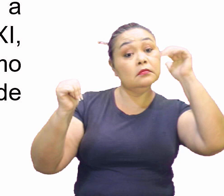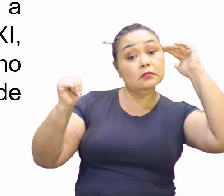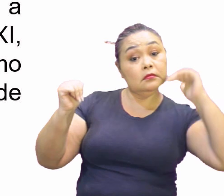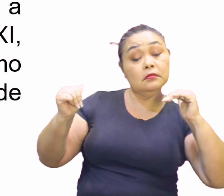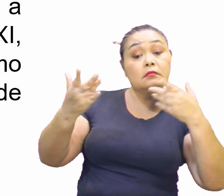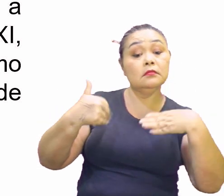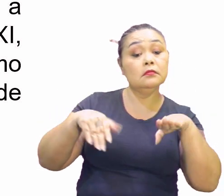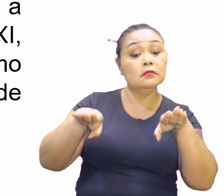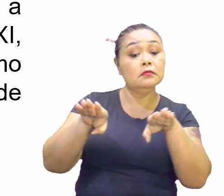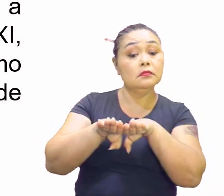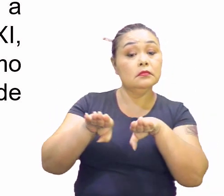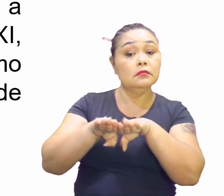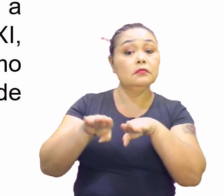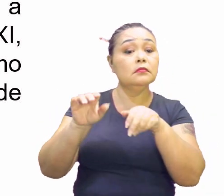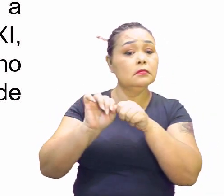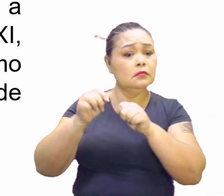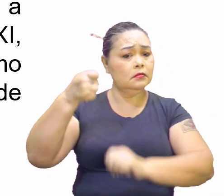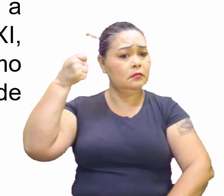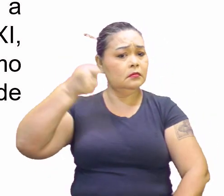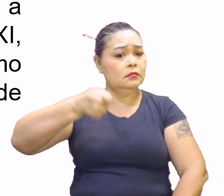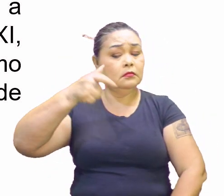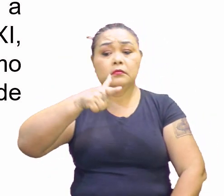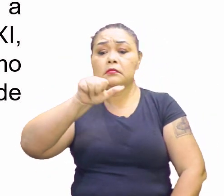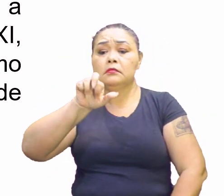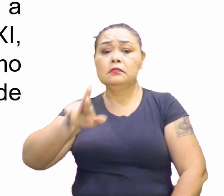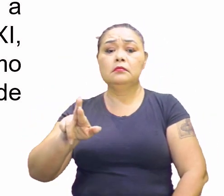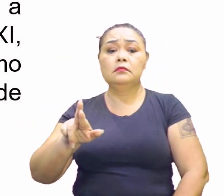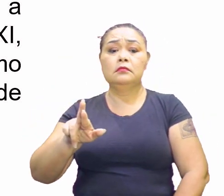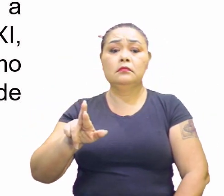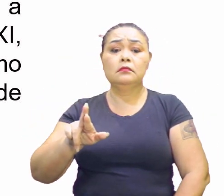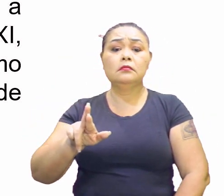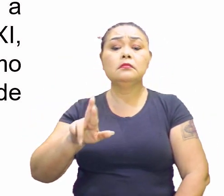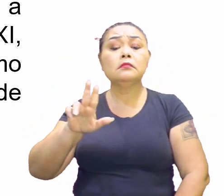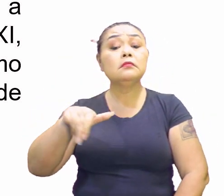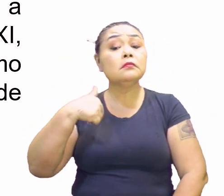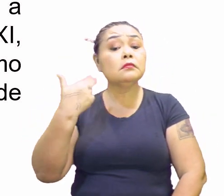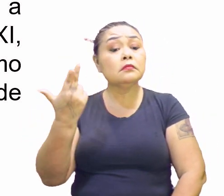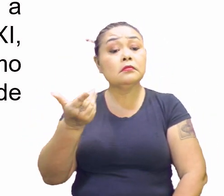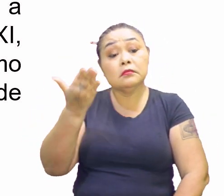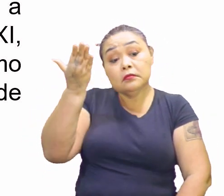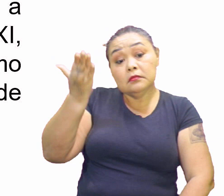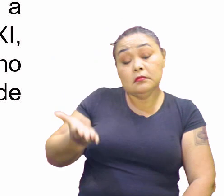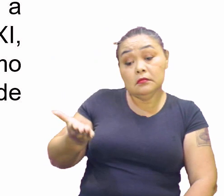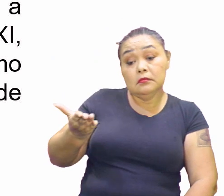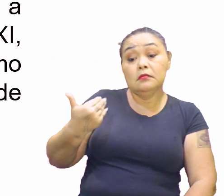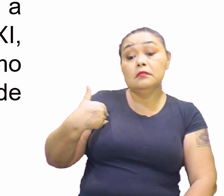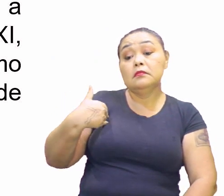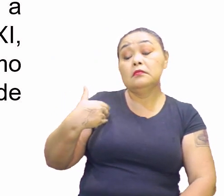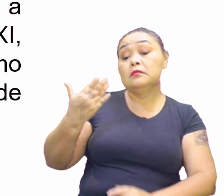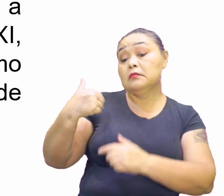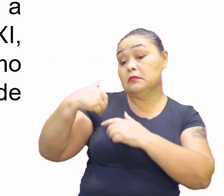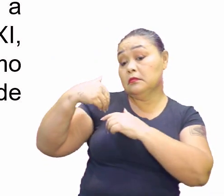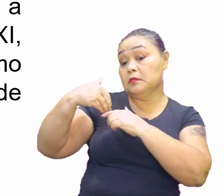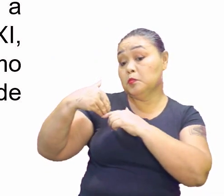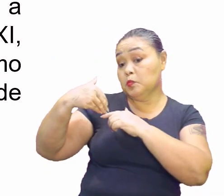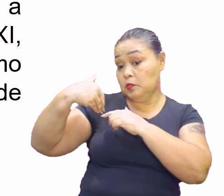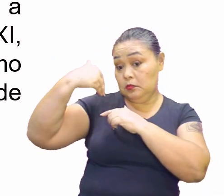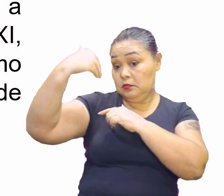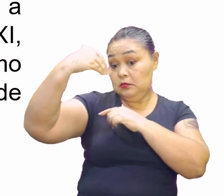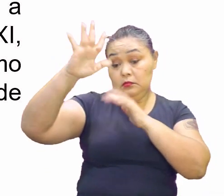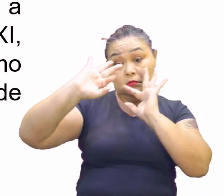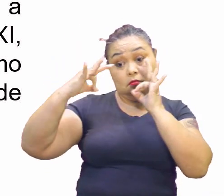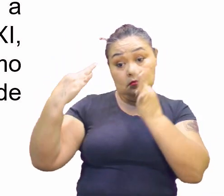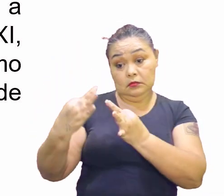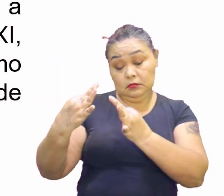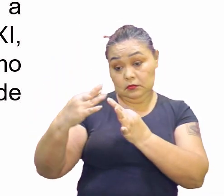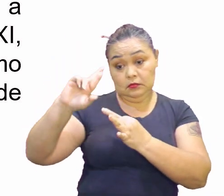mulher e também tinha total autoridade ao lar, sendo esses nomeados como a cabeça da